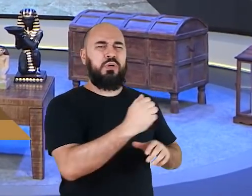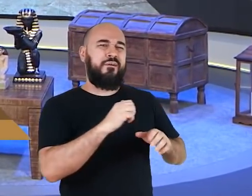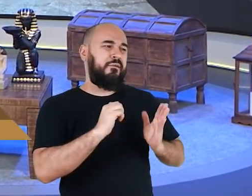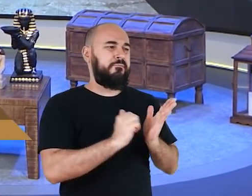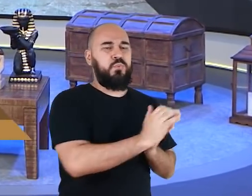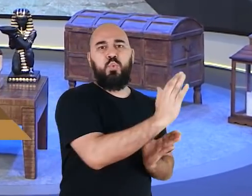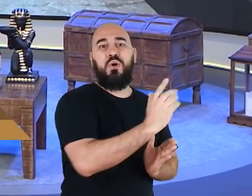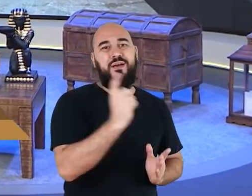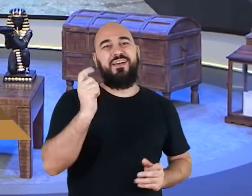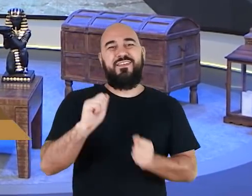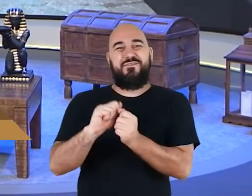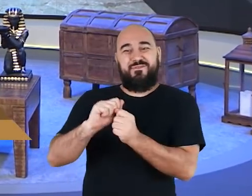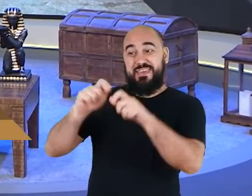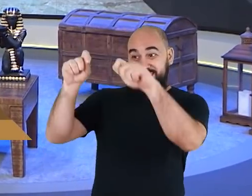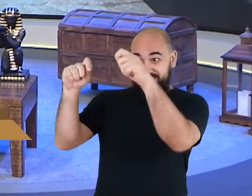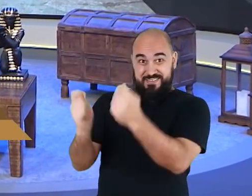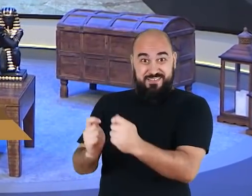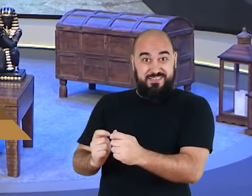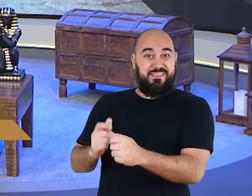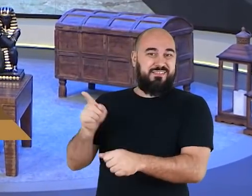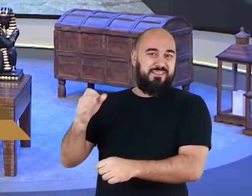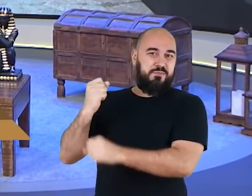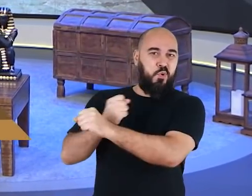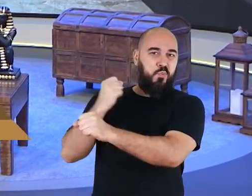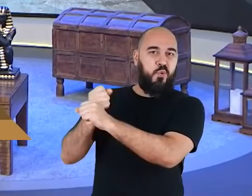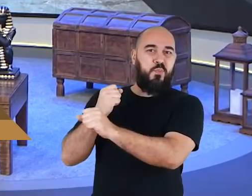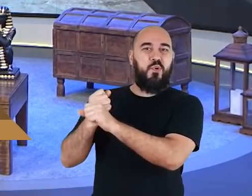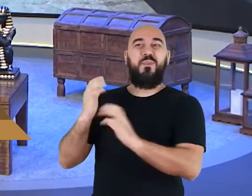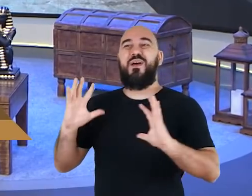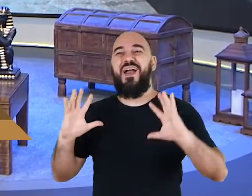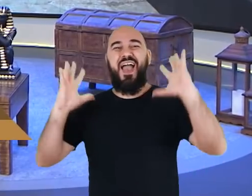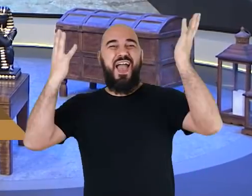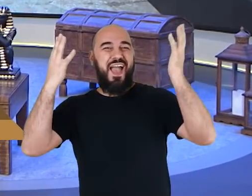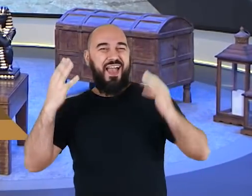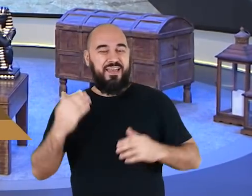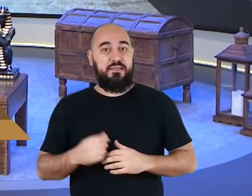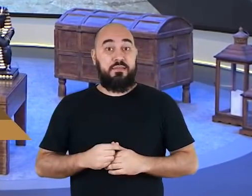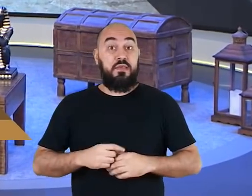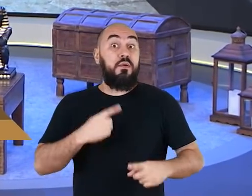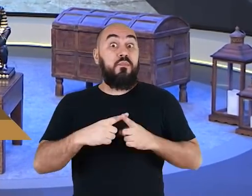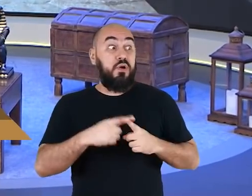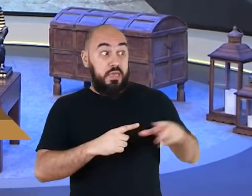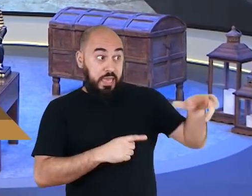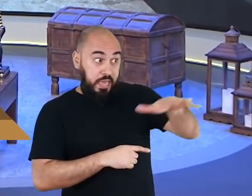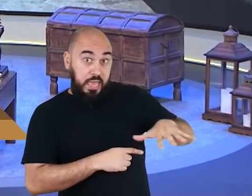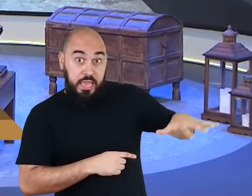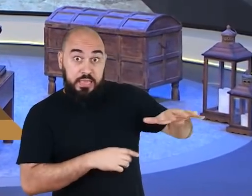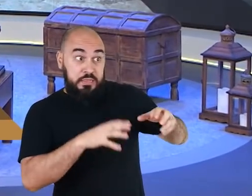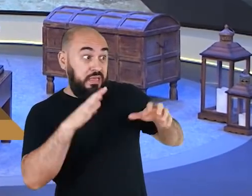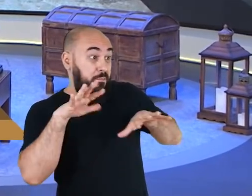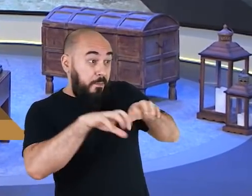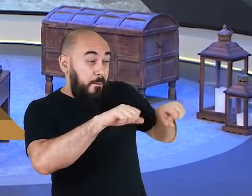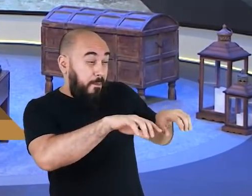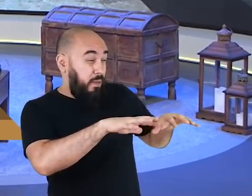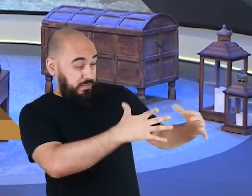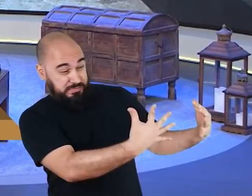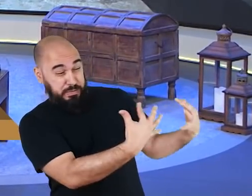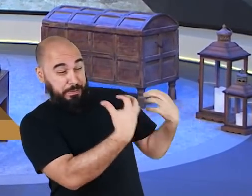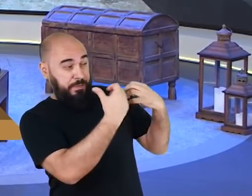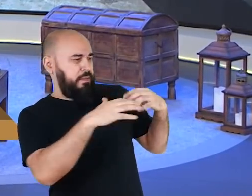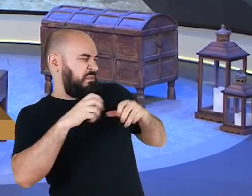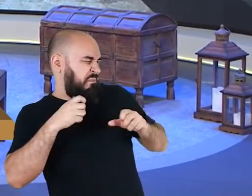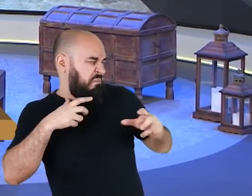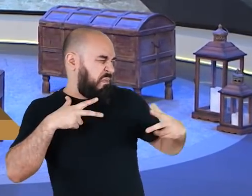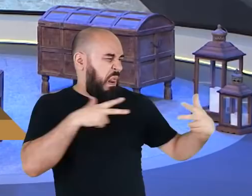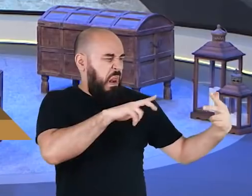dessa estátua foram, segundo dados da época, as armas abandonadas pelos macedônios no local. Será que